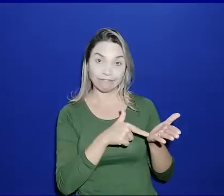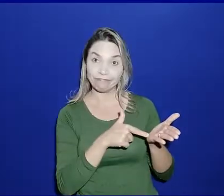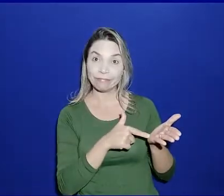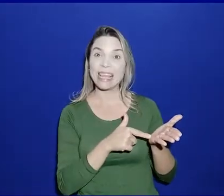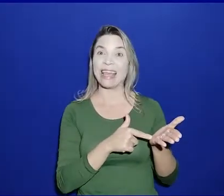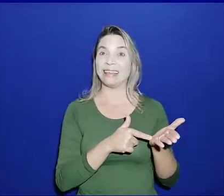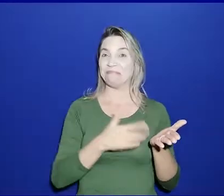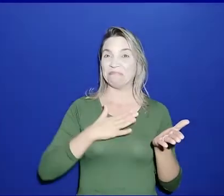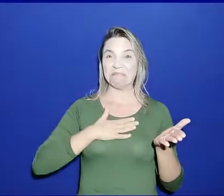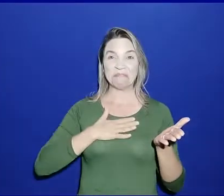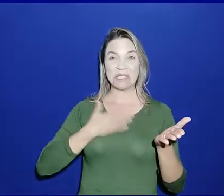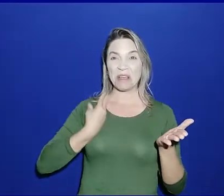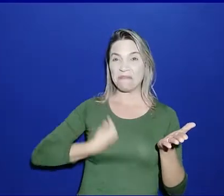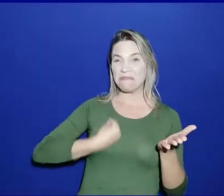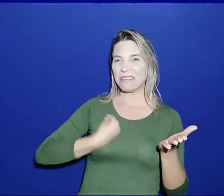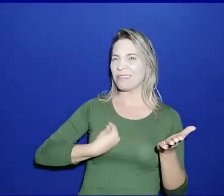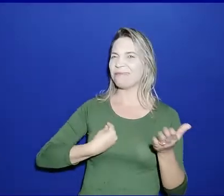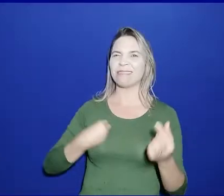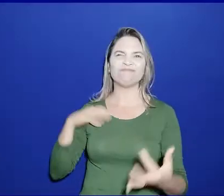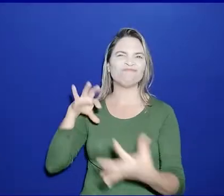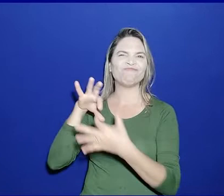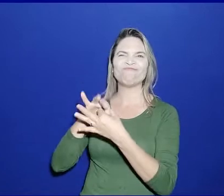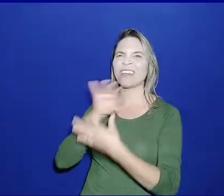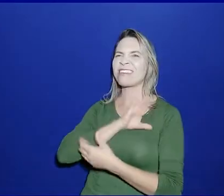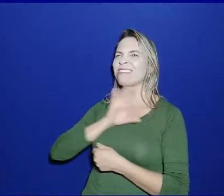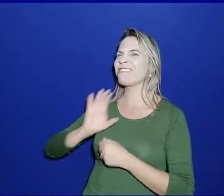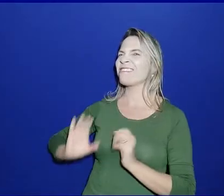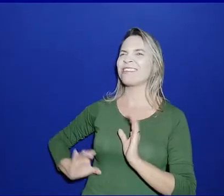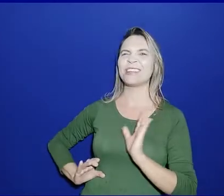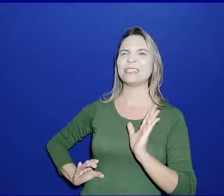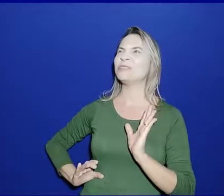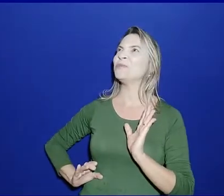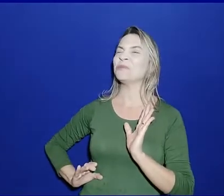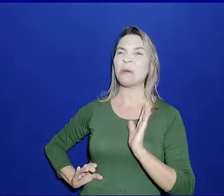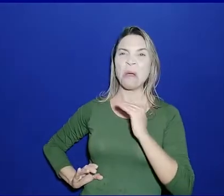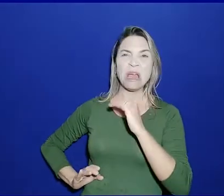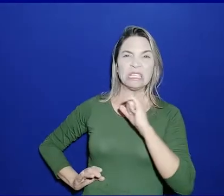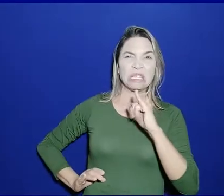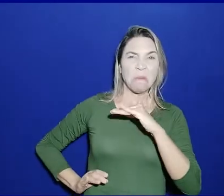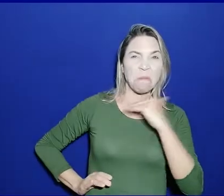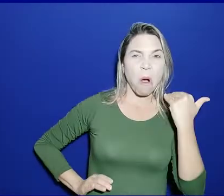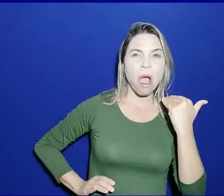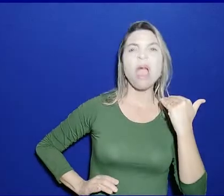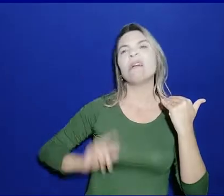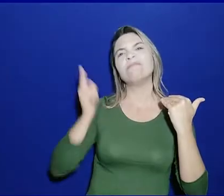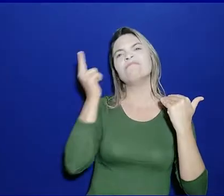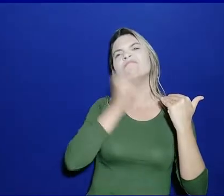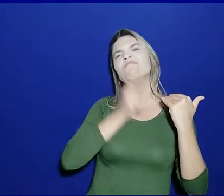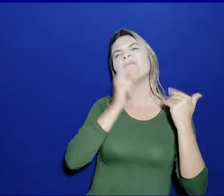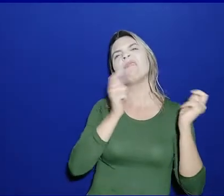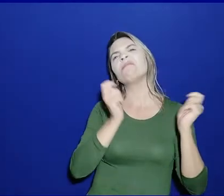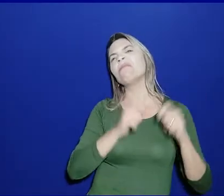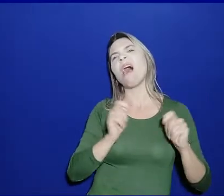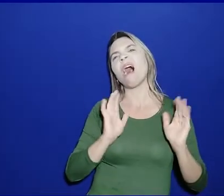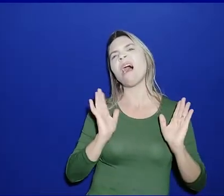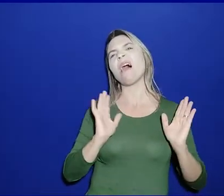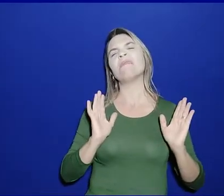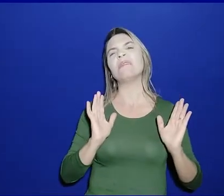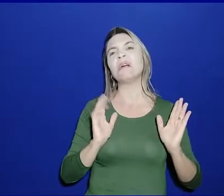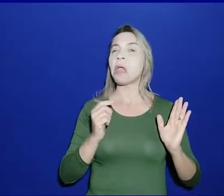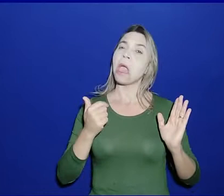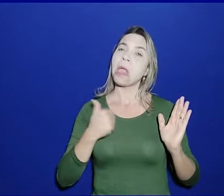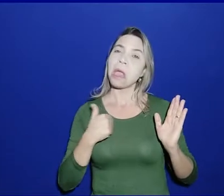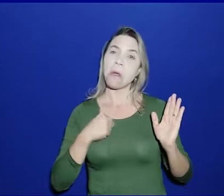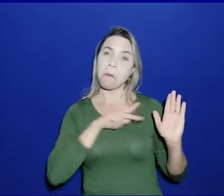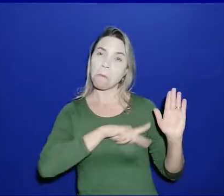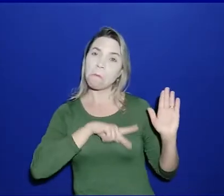porquanto para mim o viver é Cristo e o morrer é lucro. Eu